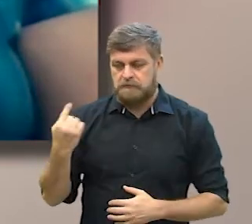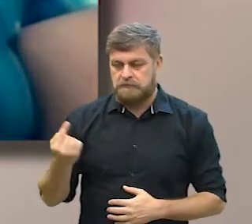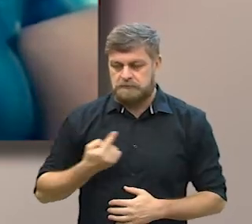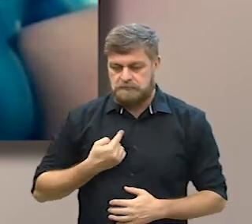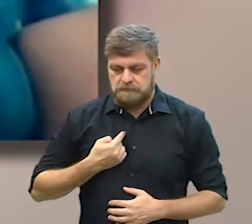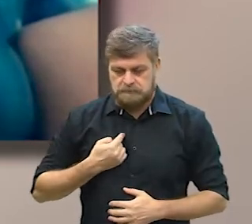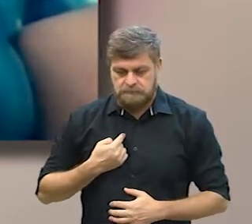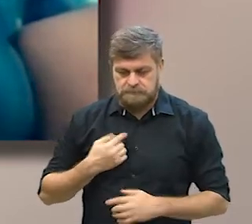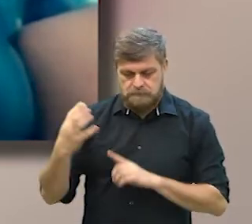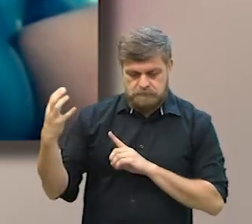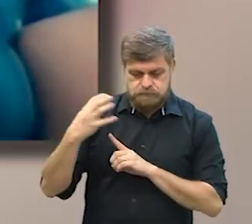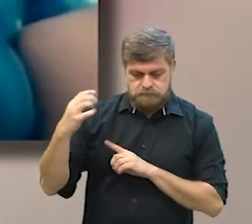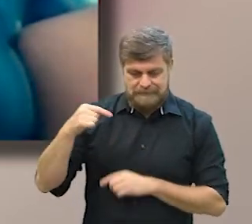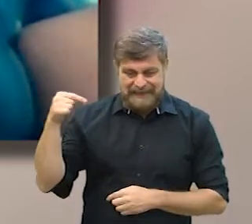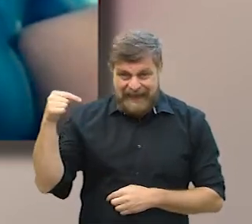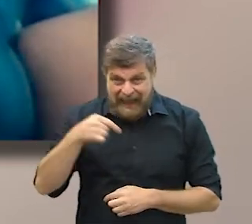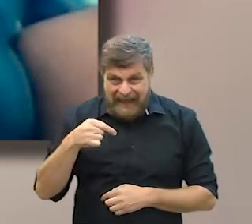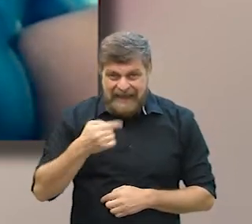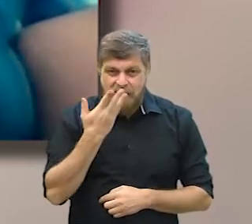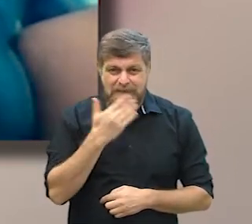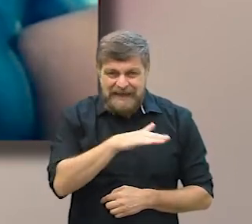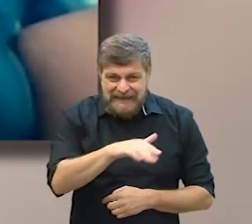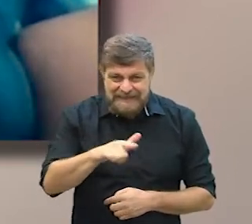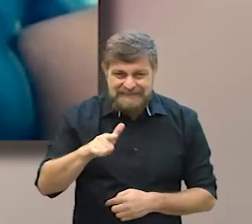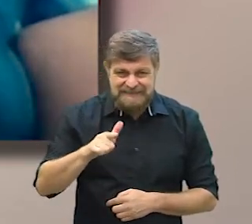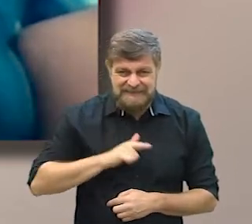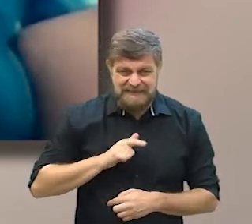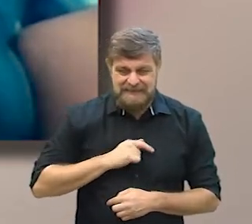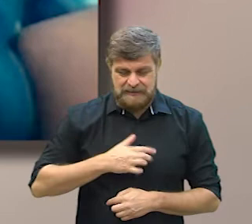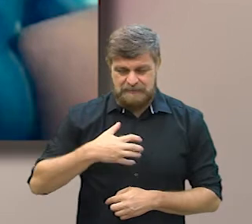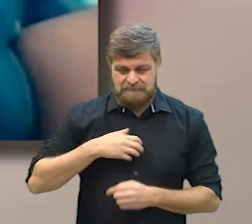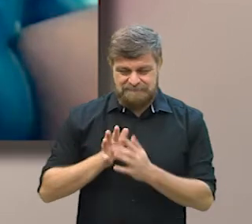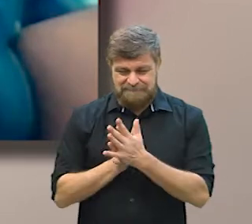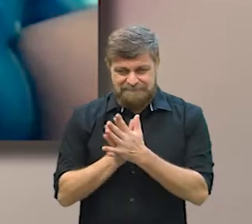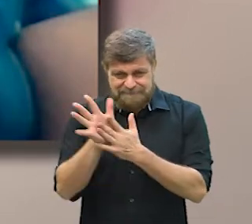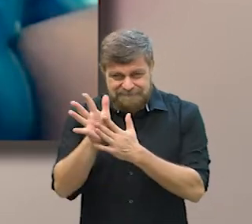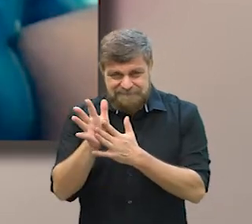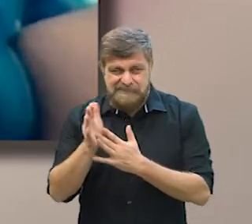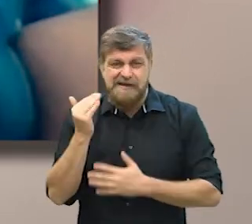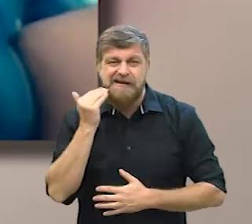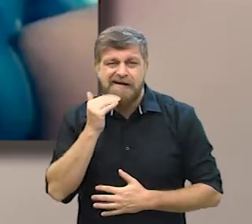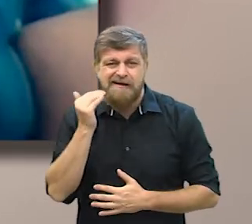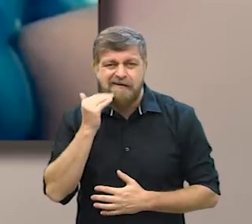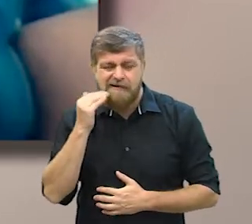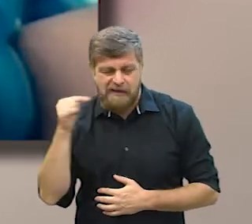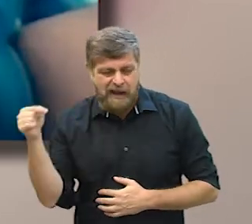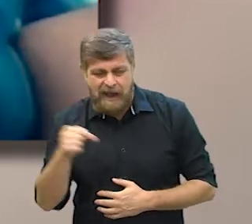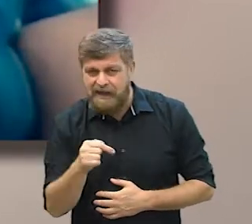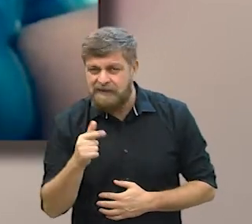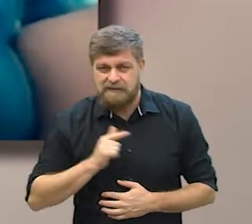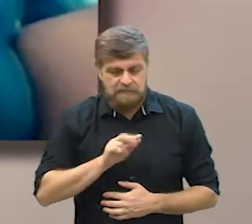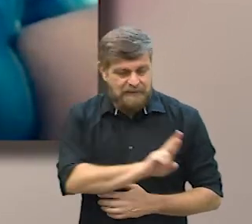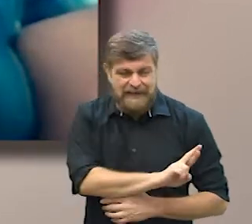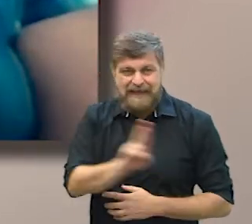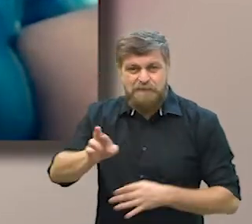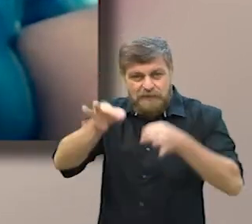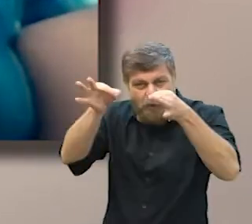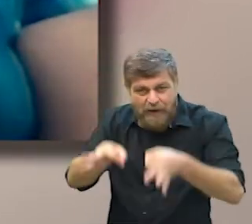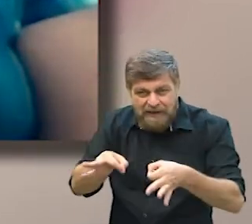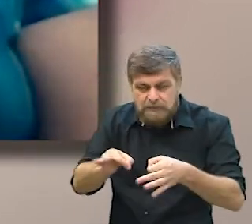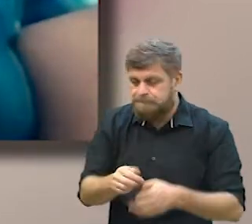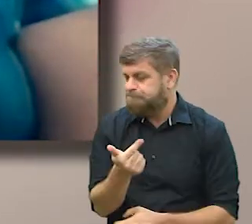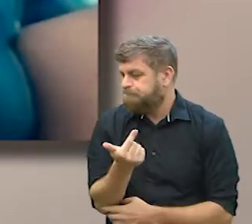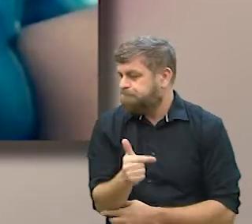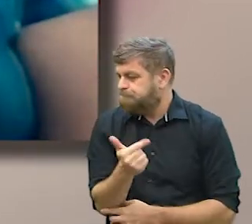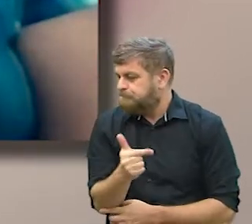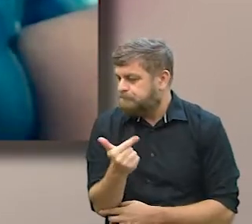do espaço. E essa disfunção dessa criança que vem que essa disfunção sensorial, a criança não